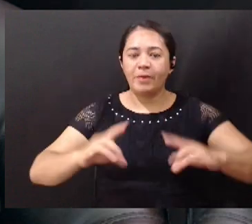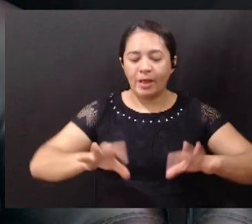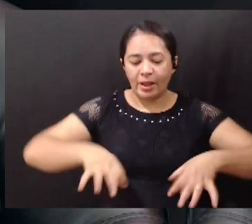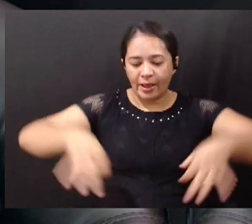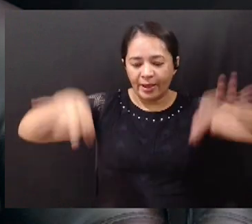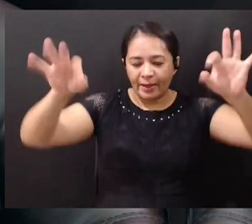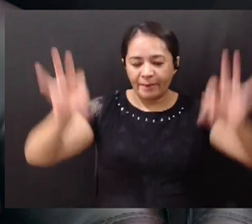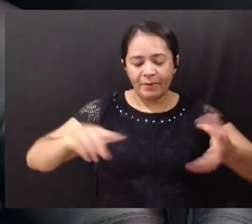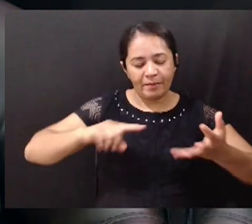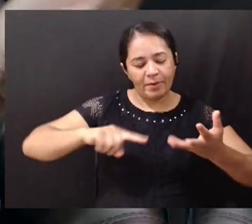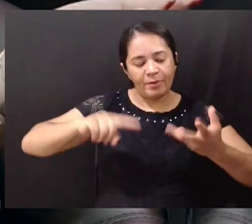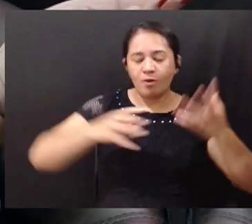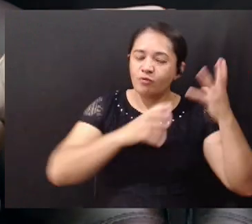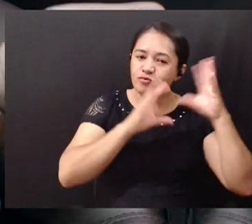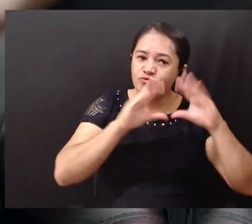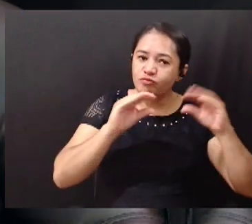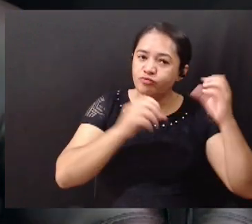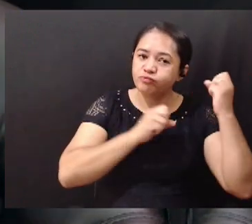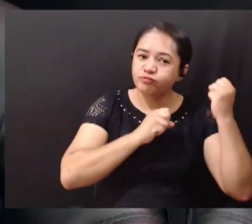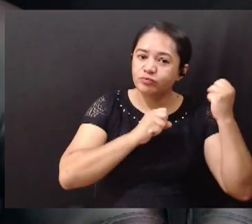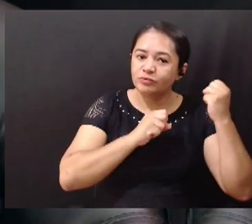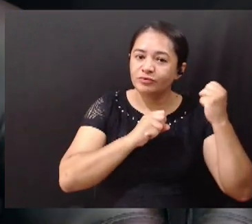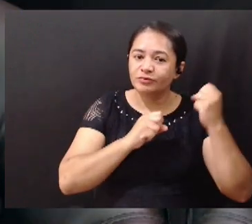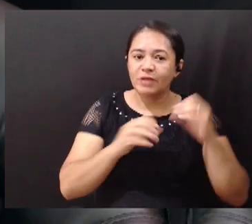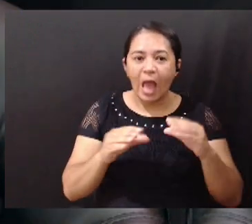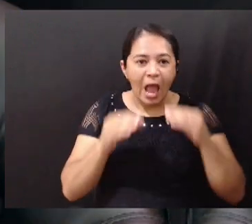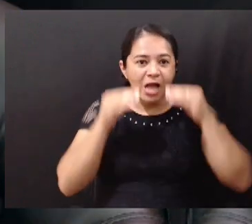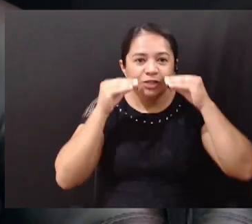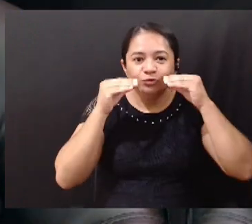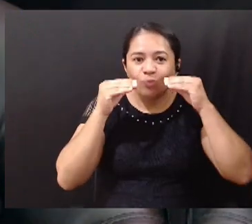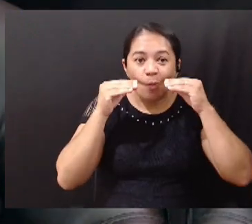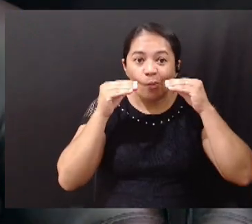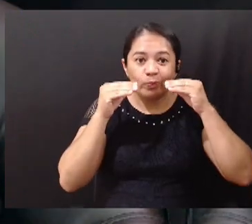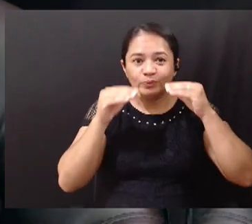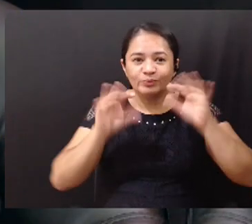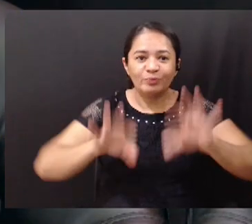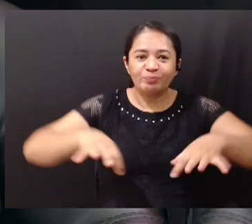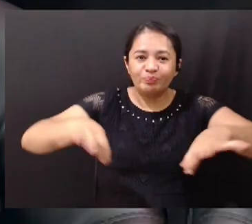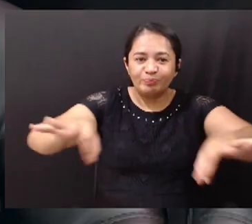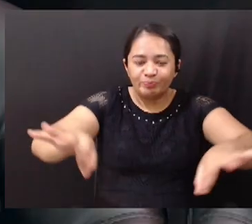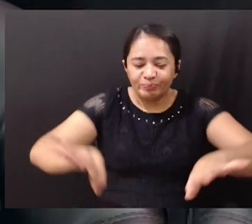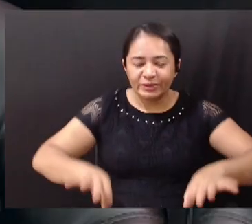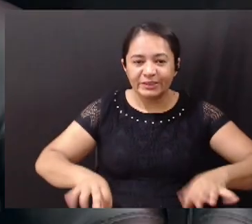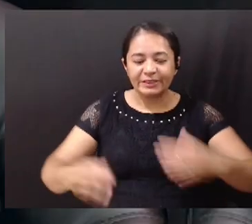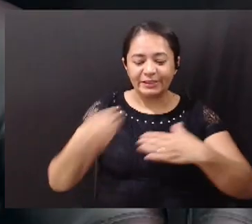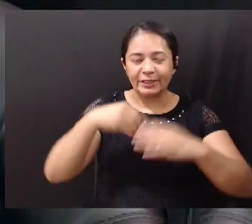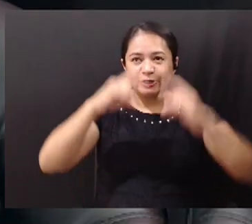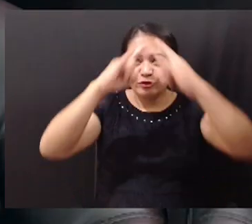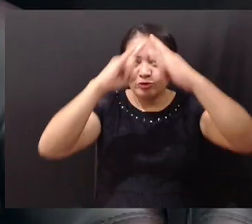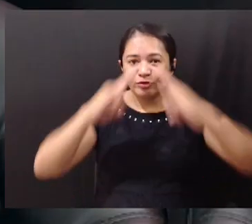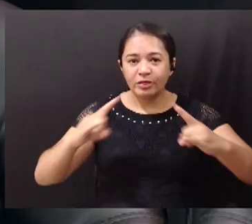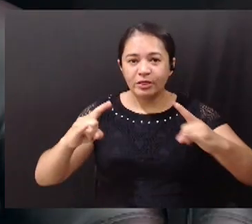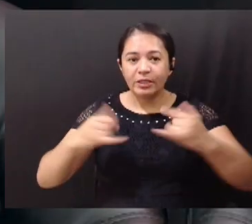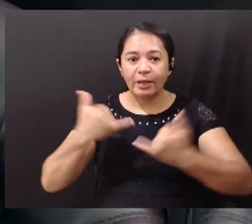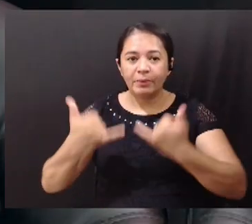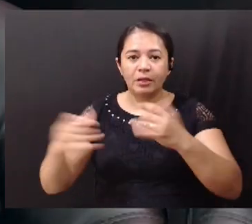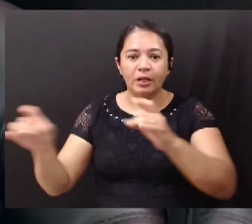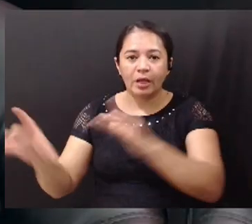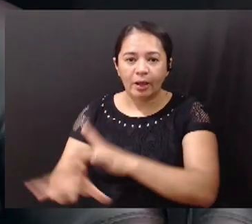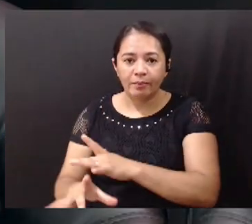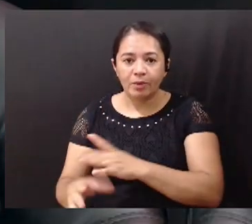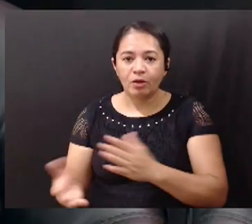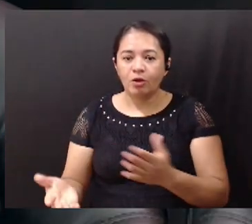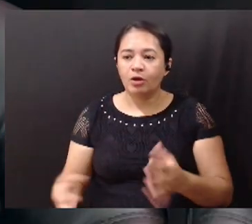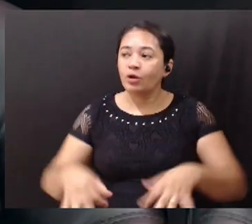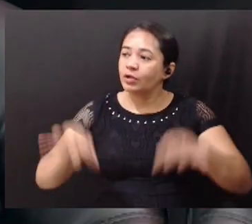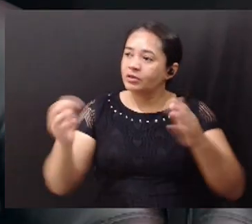travesseiro, um lanche, né? Vamos fazer um piquenique na cabana. E aí, depois, acabou a brincadeira da cabana, vamos dobrar o lençol,